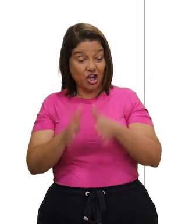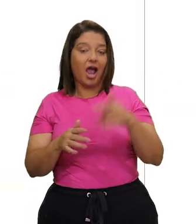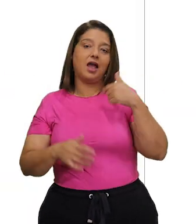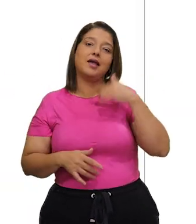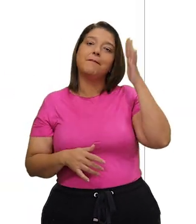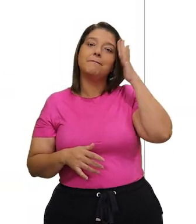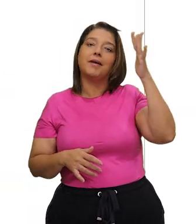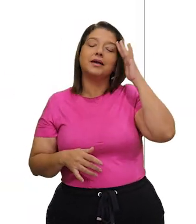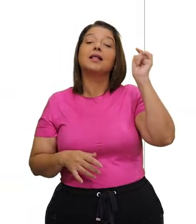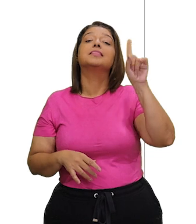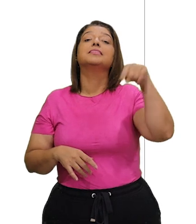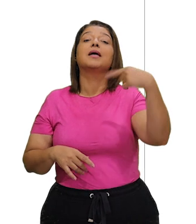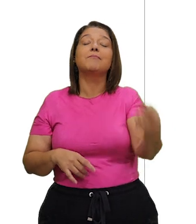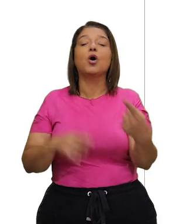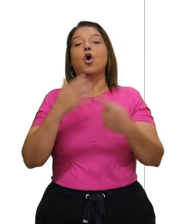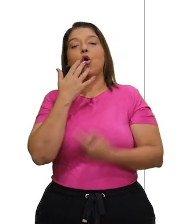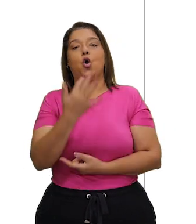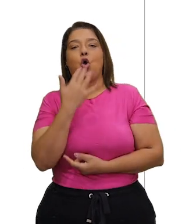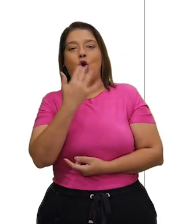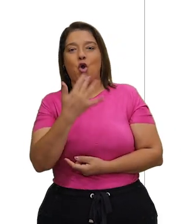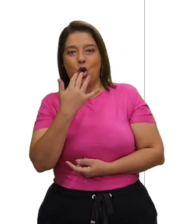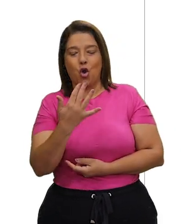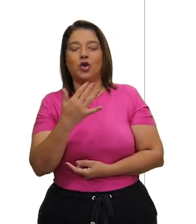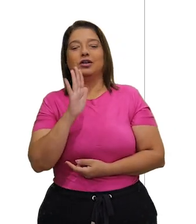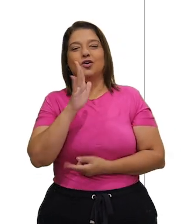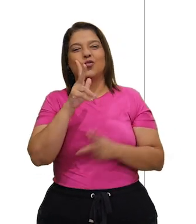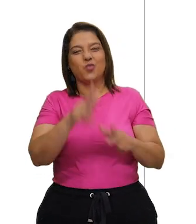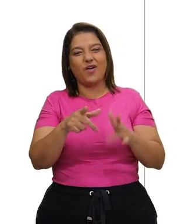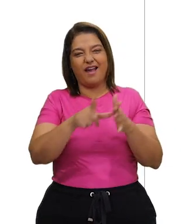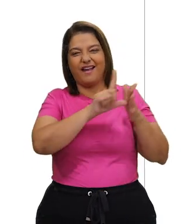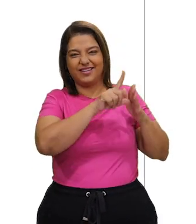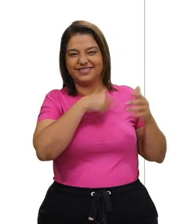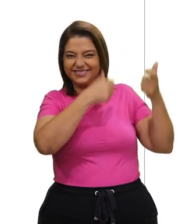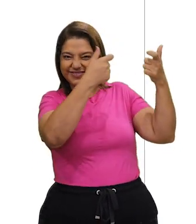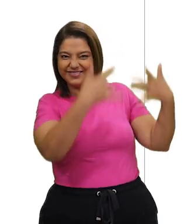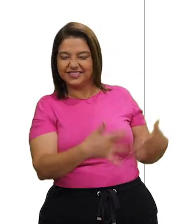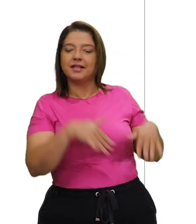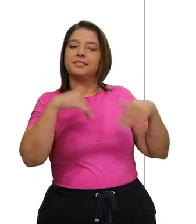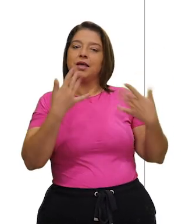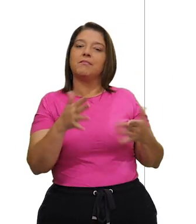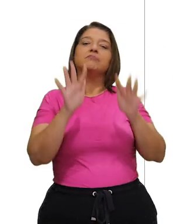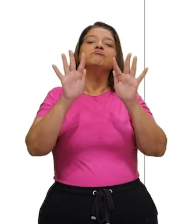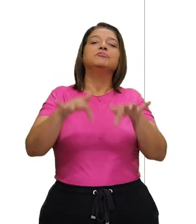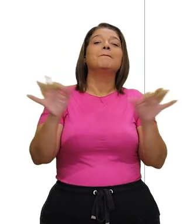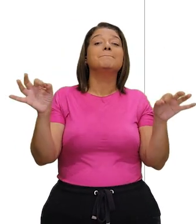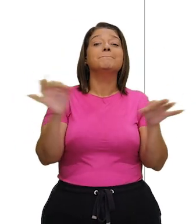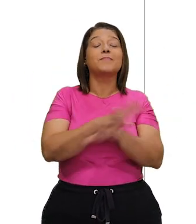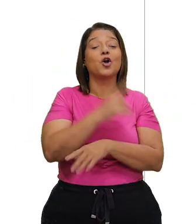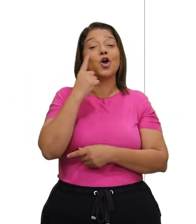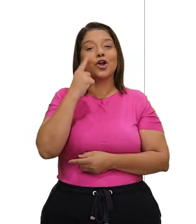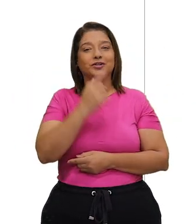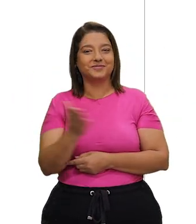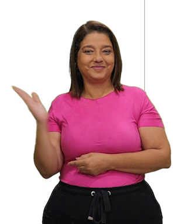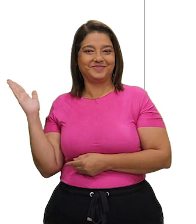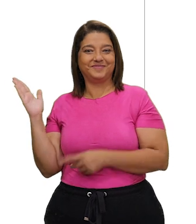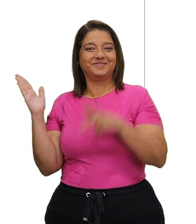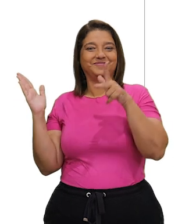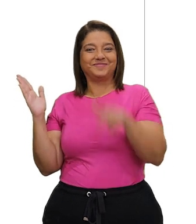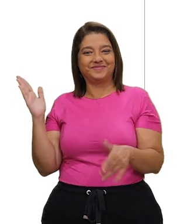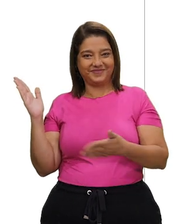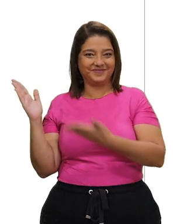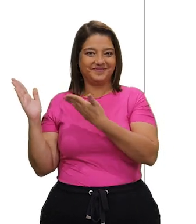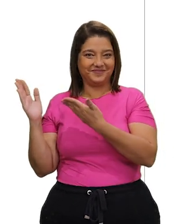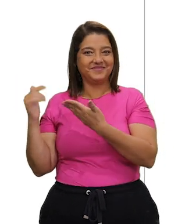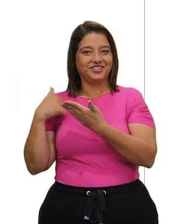das cores que é aquela etapa que eu já expliquei E aí no final a gente tem por exemplo um desenho como esse em que minha etapa